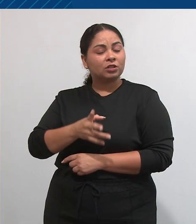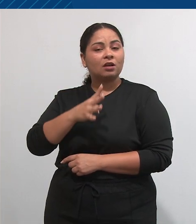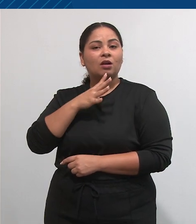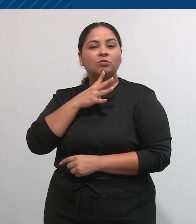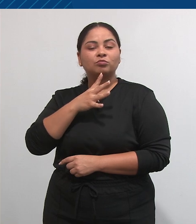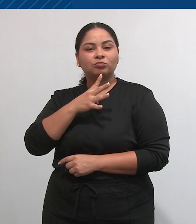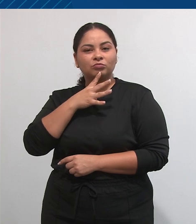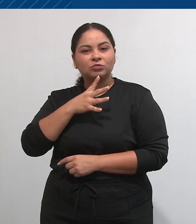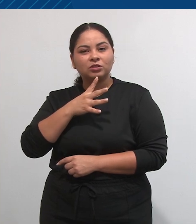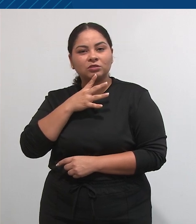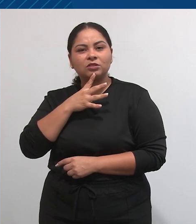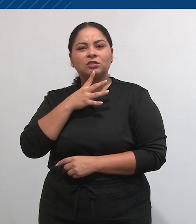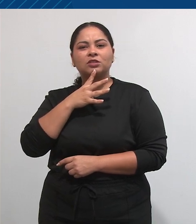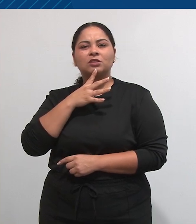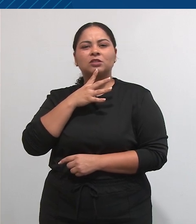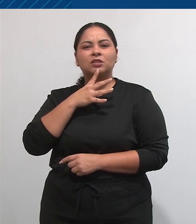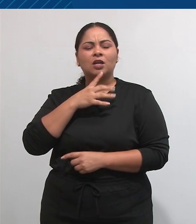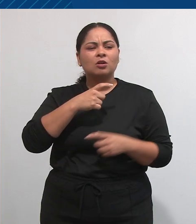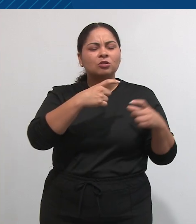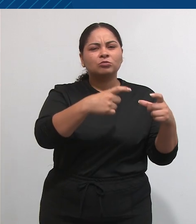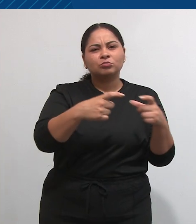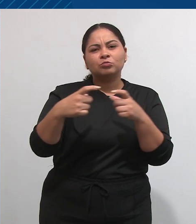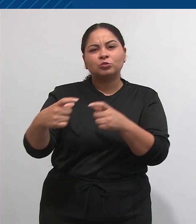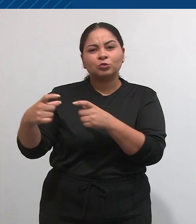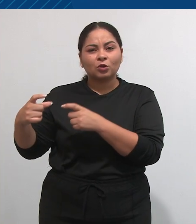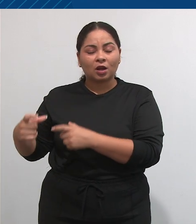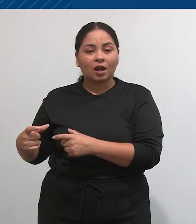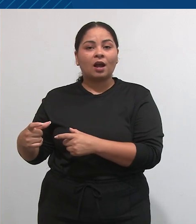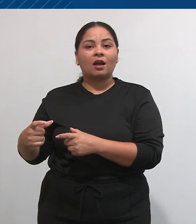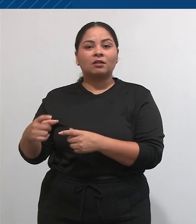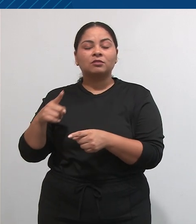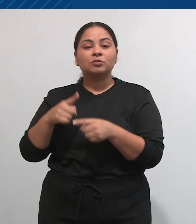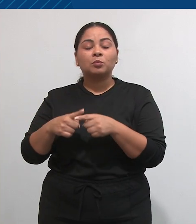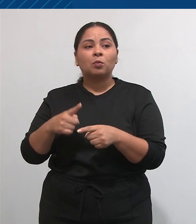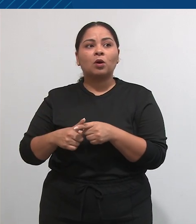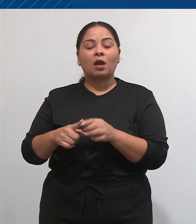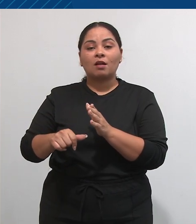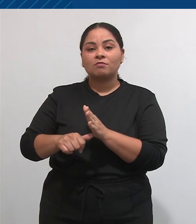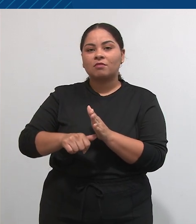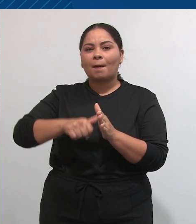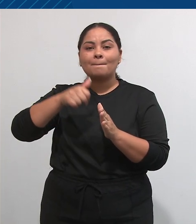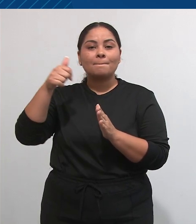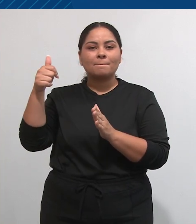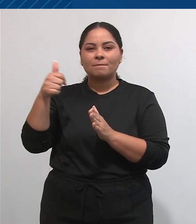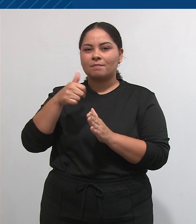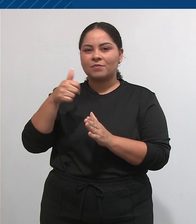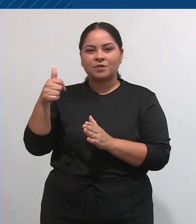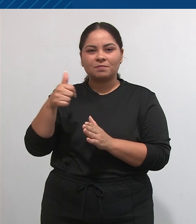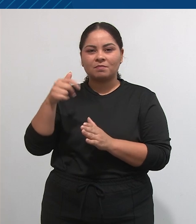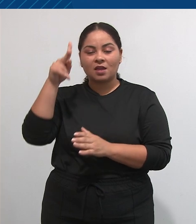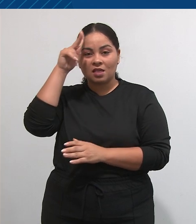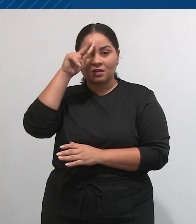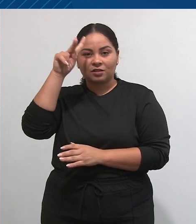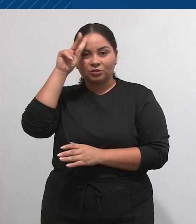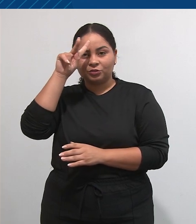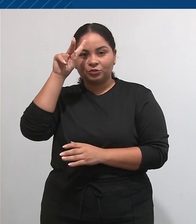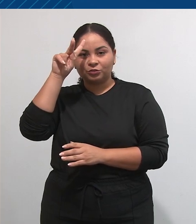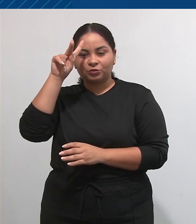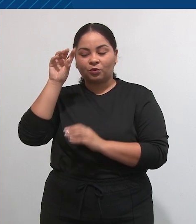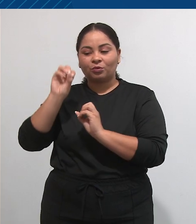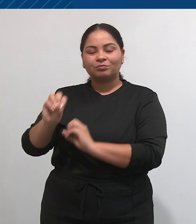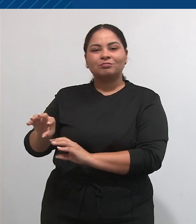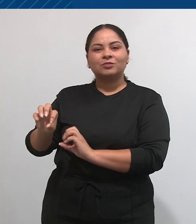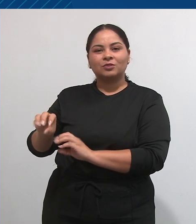memória local e até mesmo em alguns poucos escritos, como sendo a pioneira da educação. Então eu parto